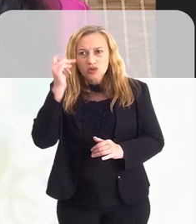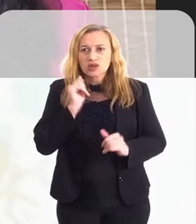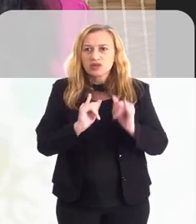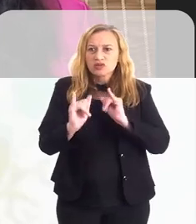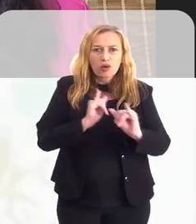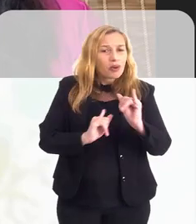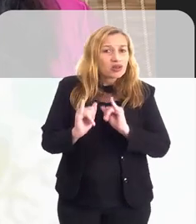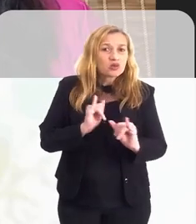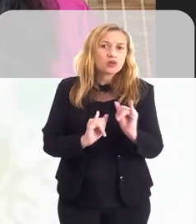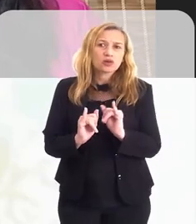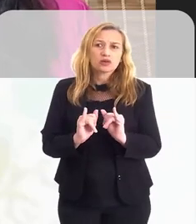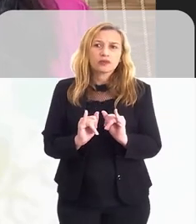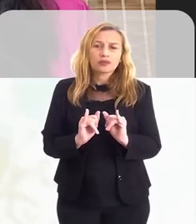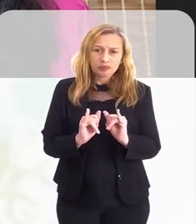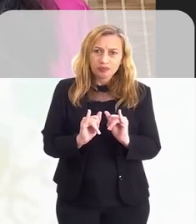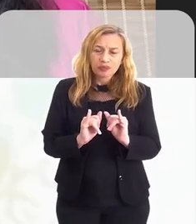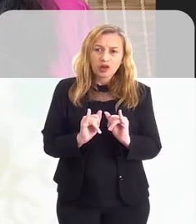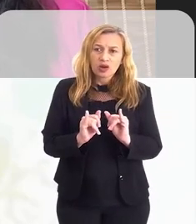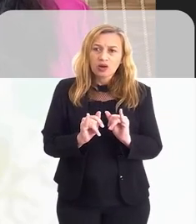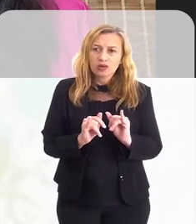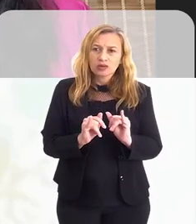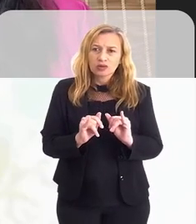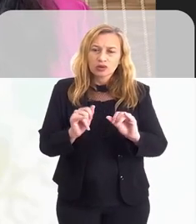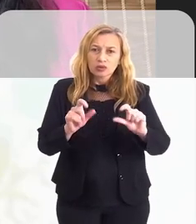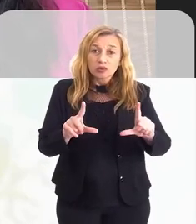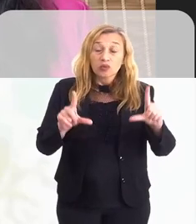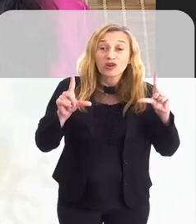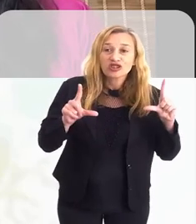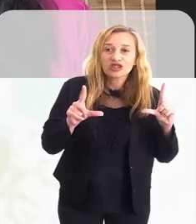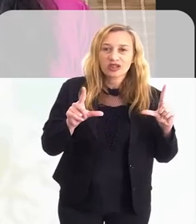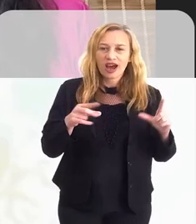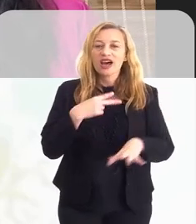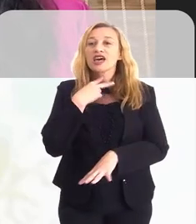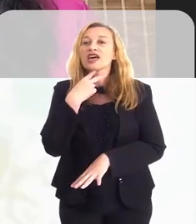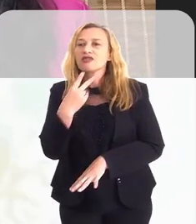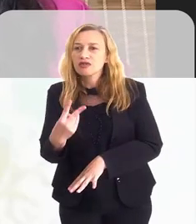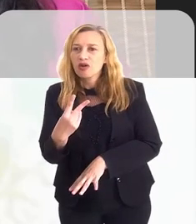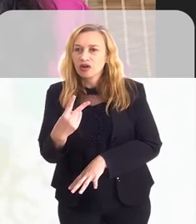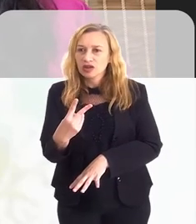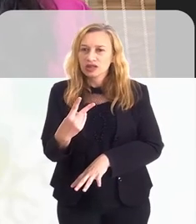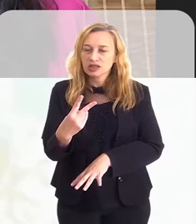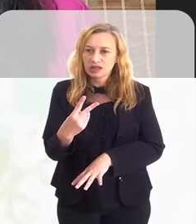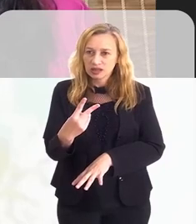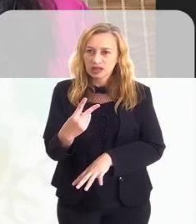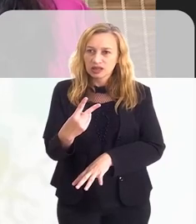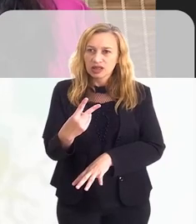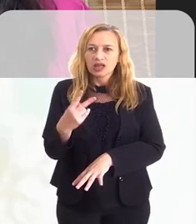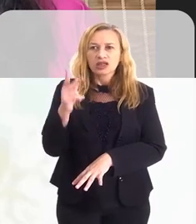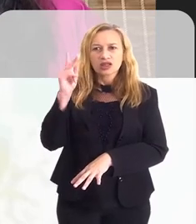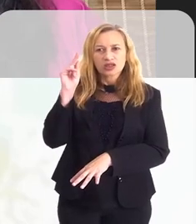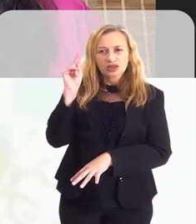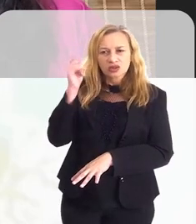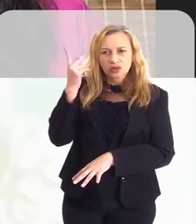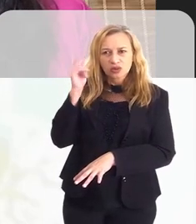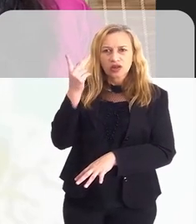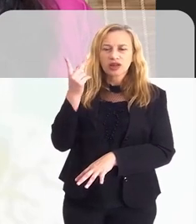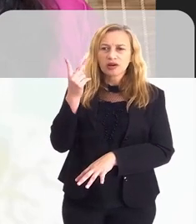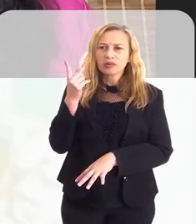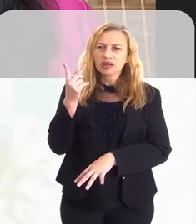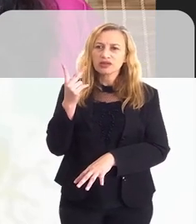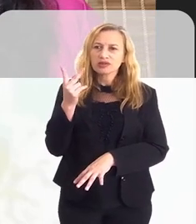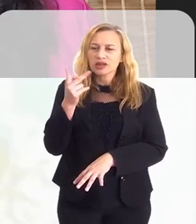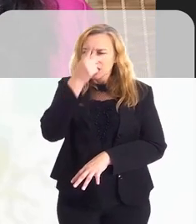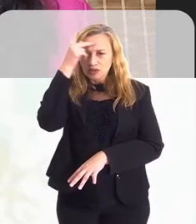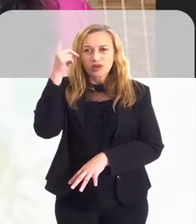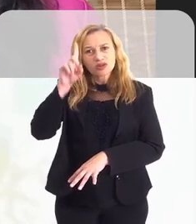eleva o nível de consciência das pessoas? Nós precisamos dar visibilidade, vez e voz, para aqueles e aquelas que historicamente foram